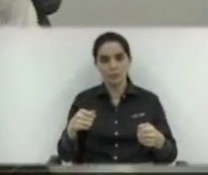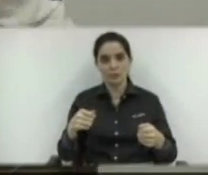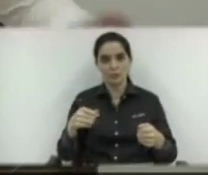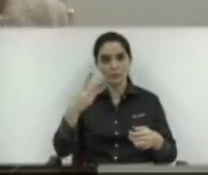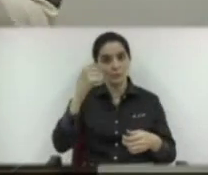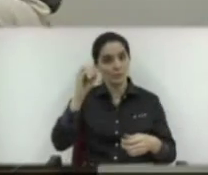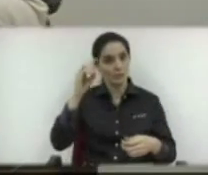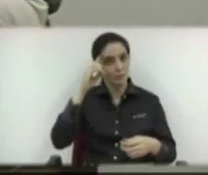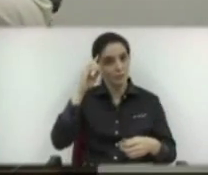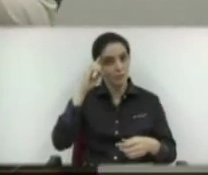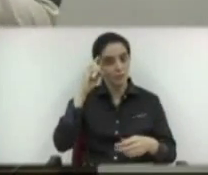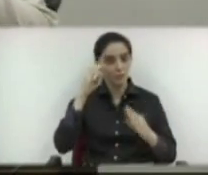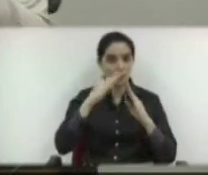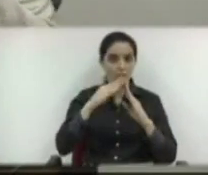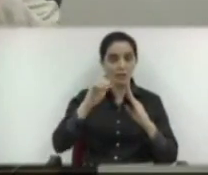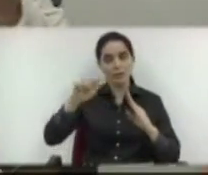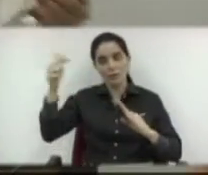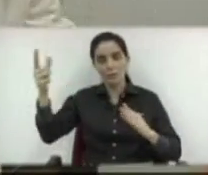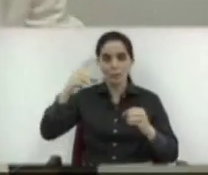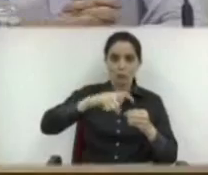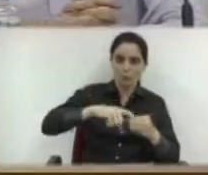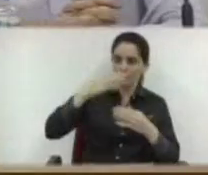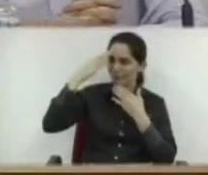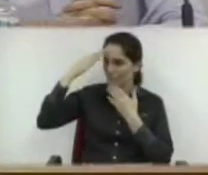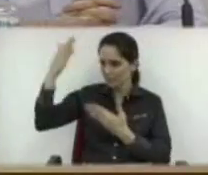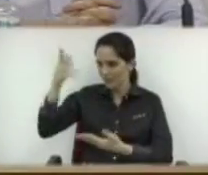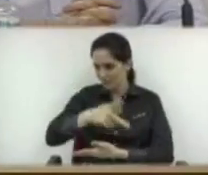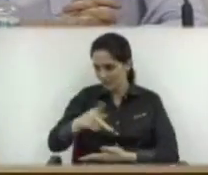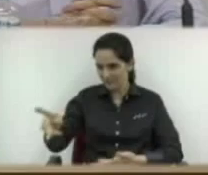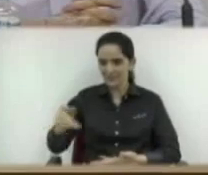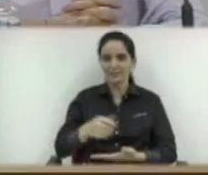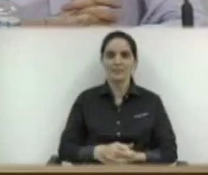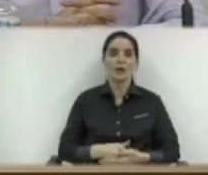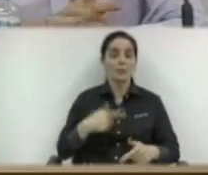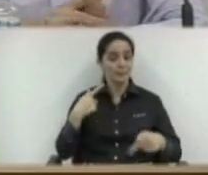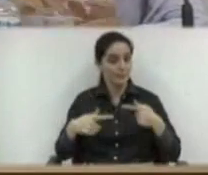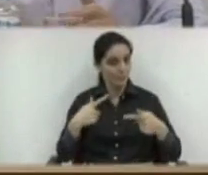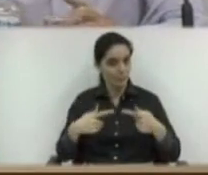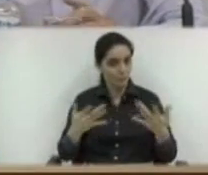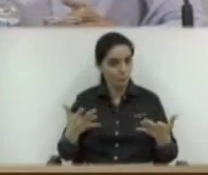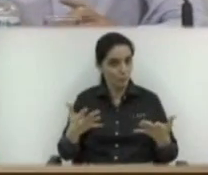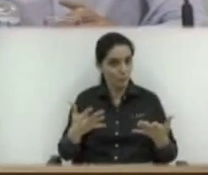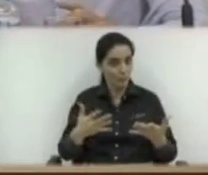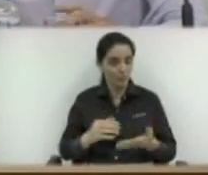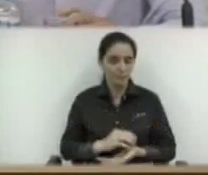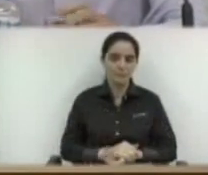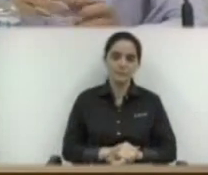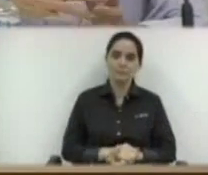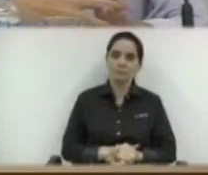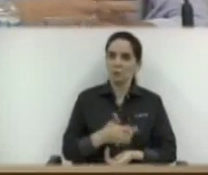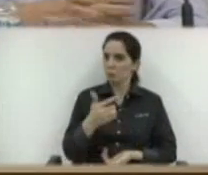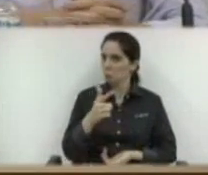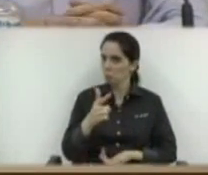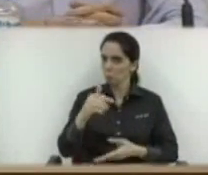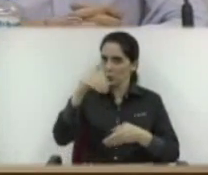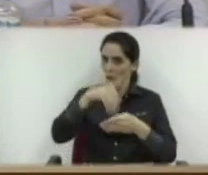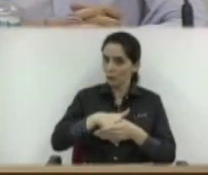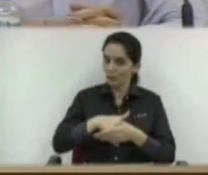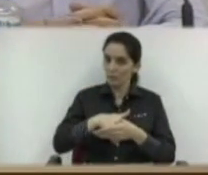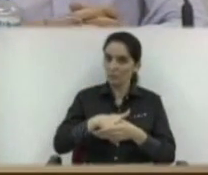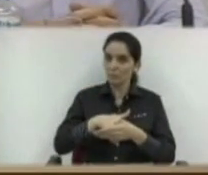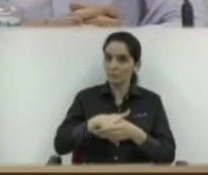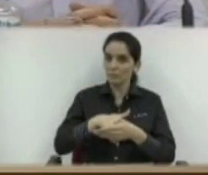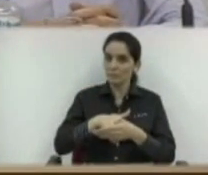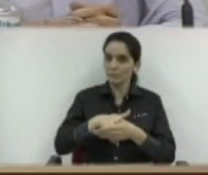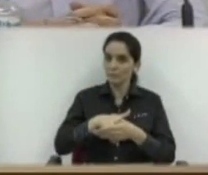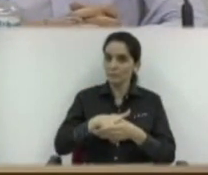volto. Muito obrigada, senhor presidente. Ainda está em discussão. Alguém deseja? Não havendo, vai à votação, e a